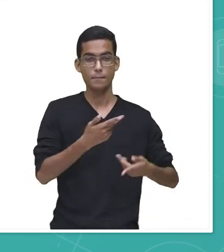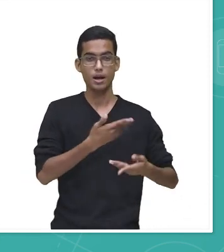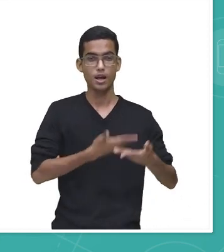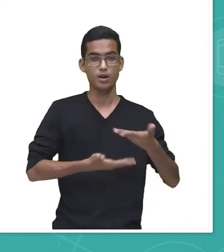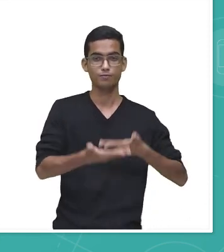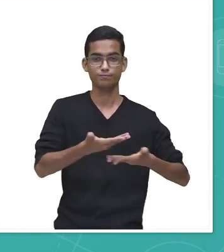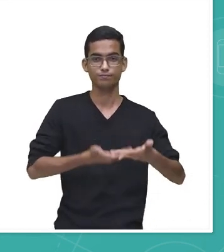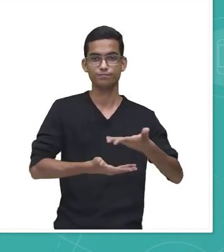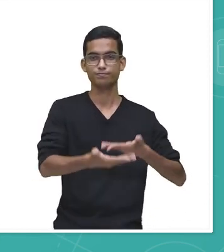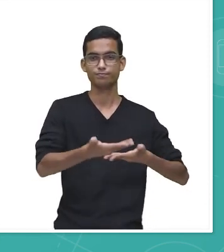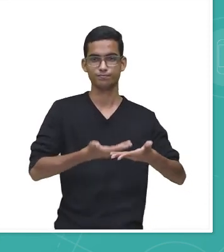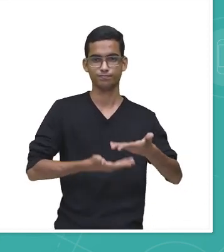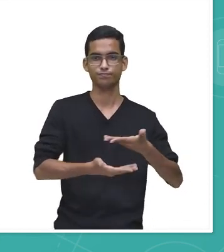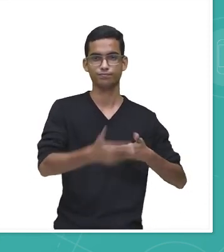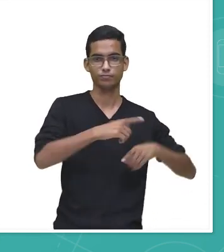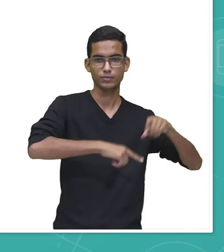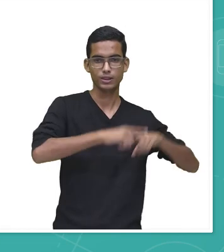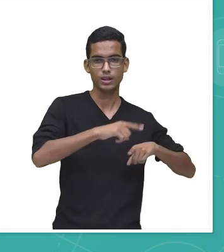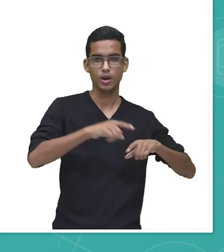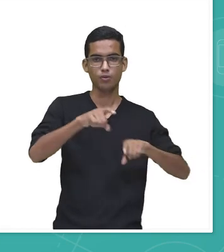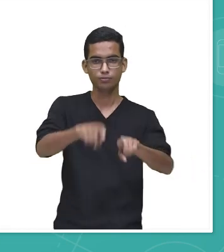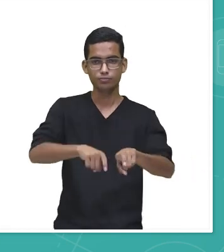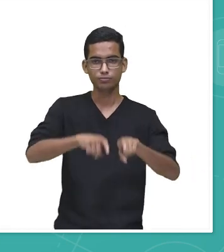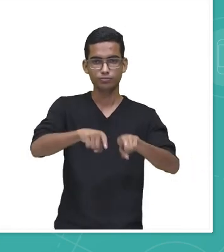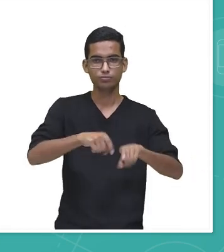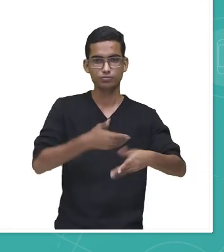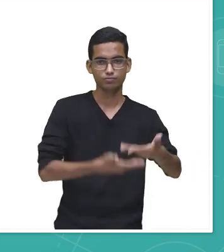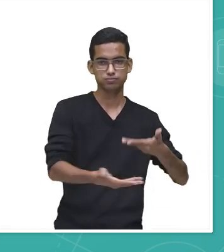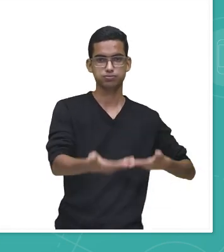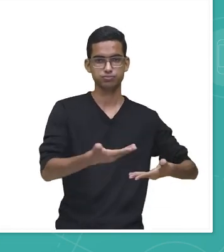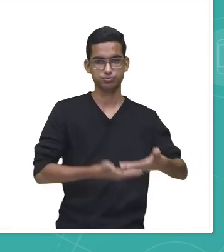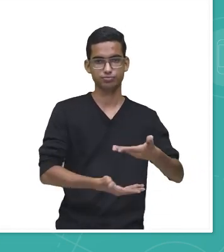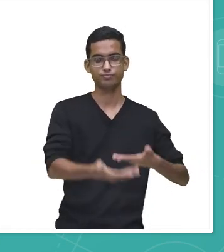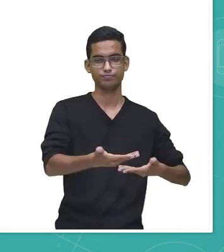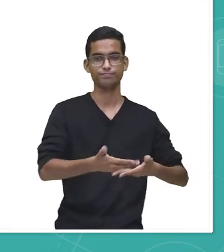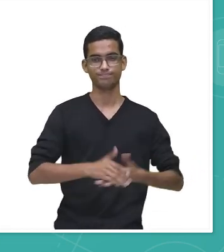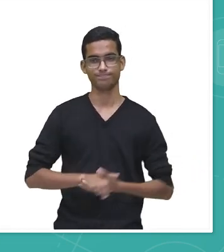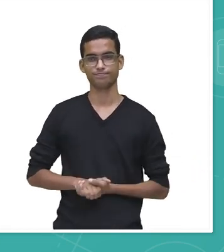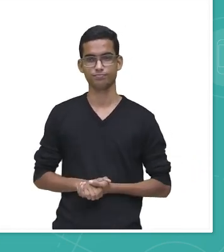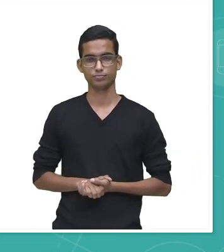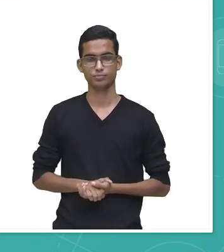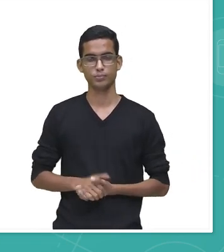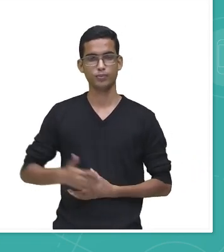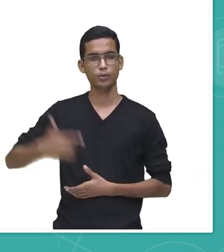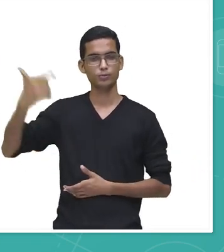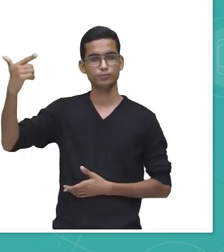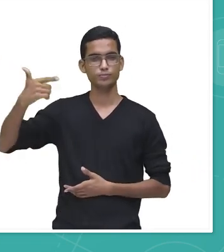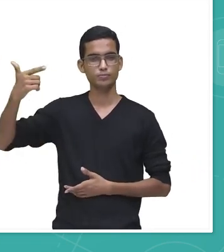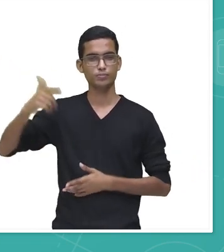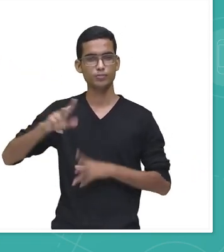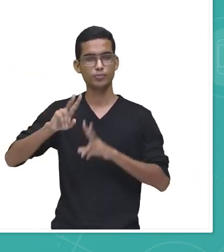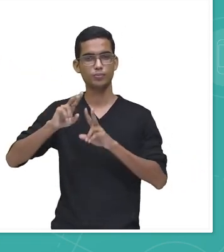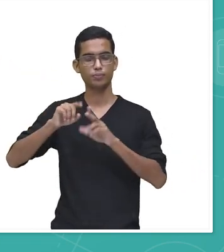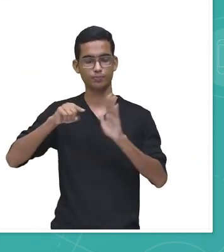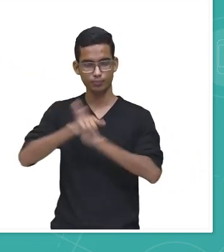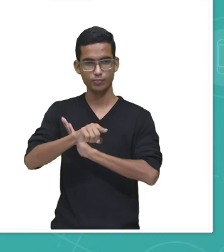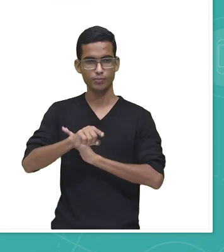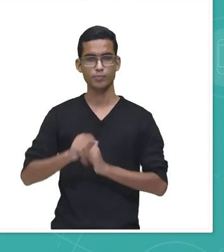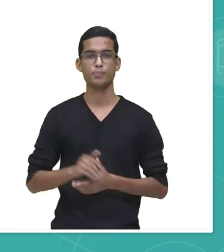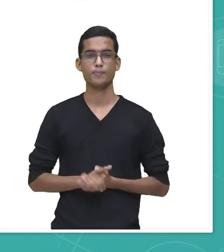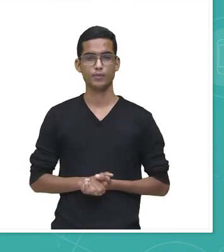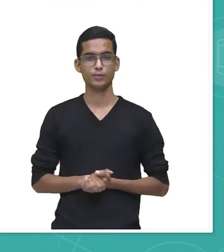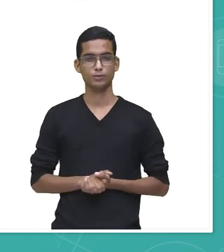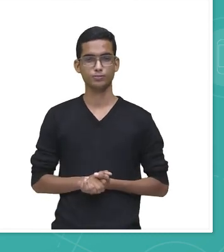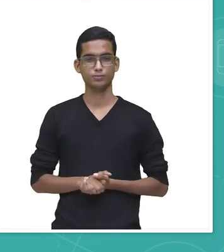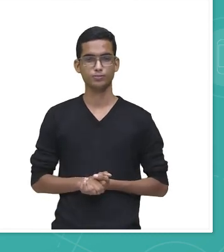crescer e a moeda vai voltar a ser utilizada para estabelecer valores, certo? Nossa segunda questão diz o seguinte: